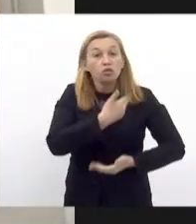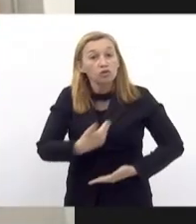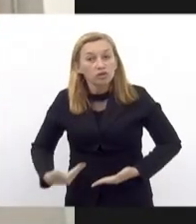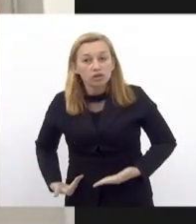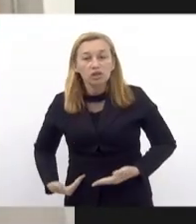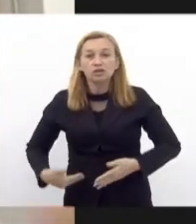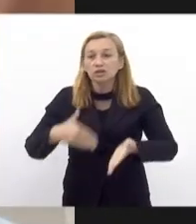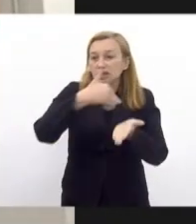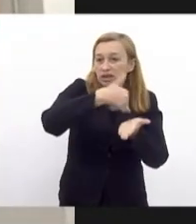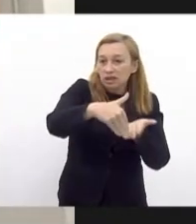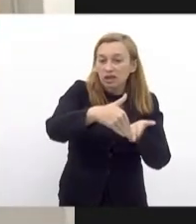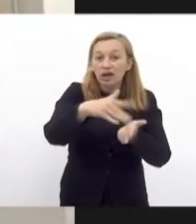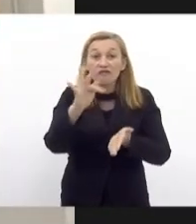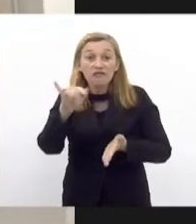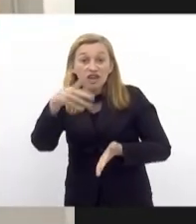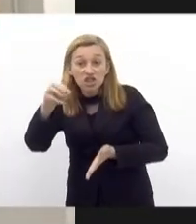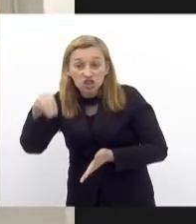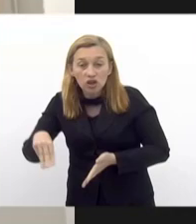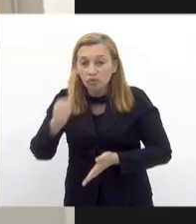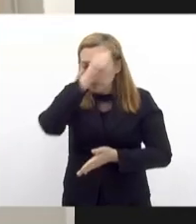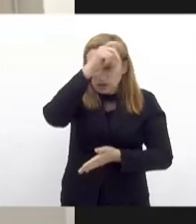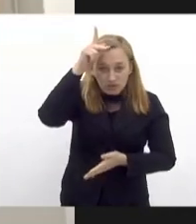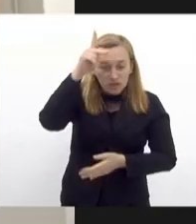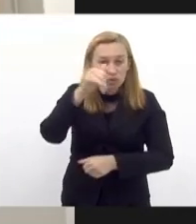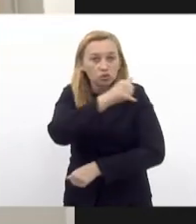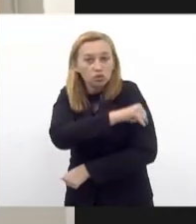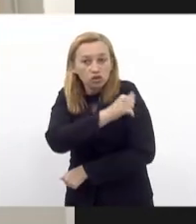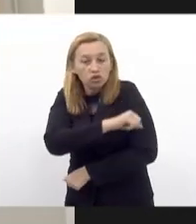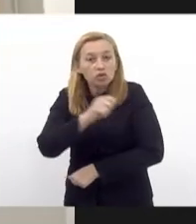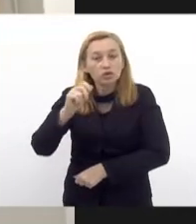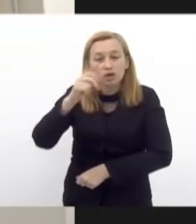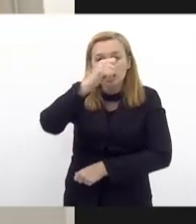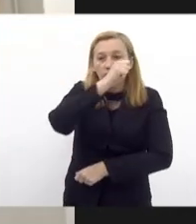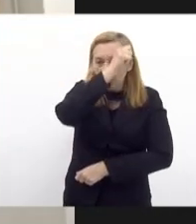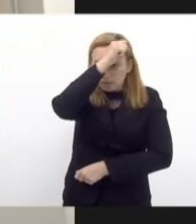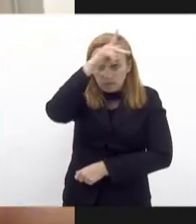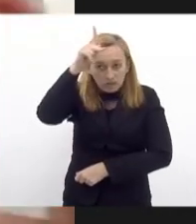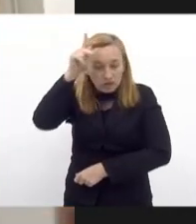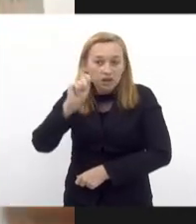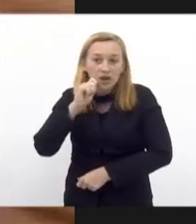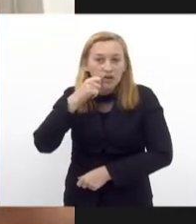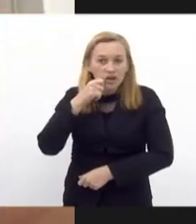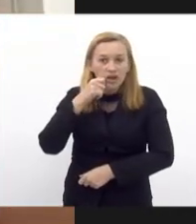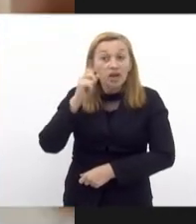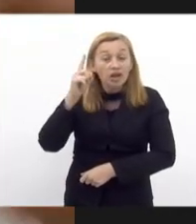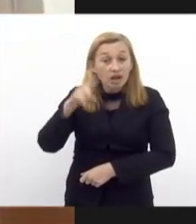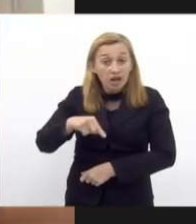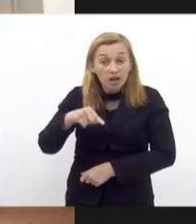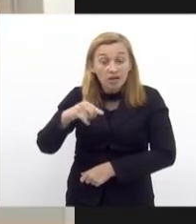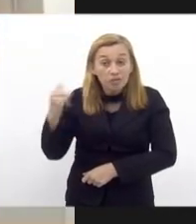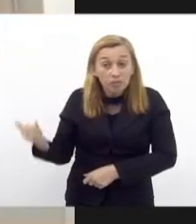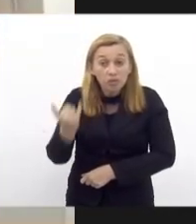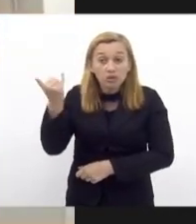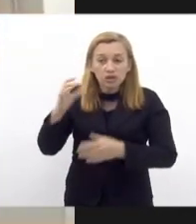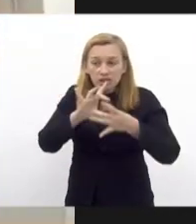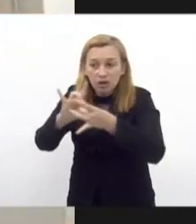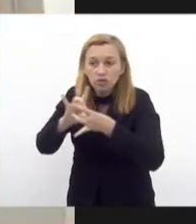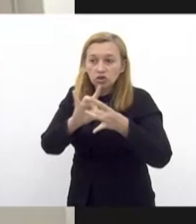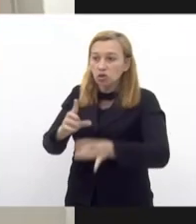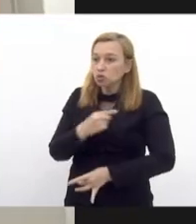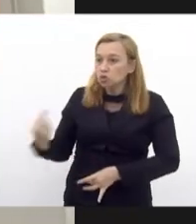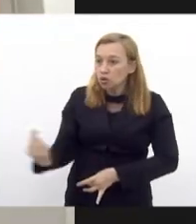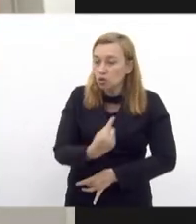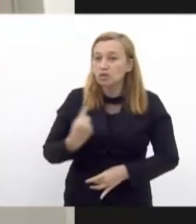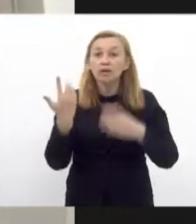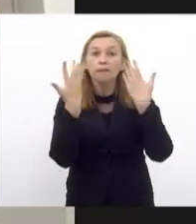os secretários, a Firjan, o prefeito do Rio de Janeiro, Eduardo Paes, essa é a ferramenta mais poderosa, é a nossa união. Eu dou